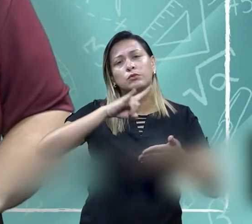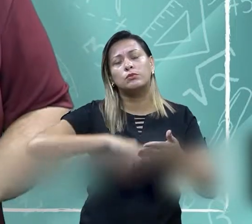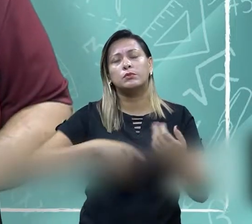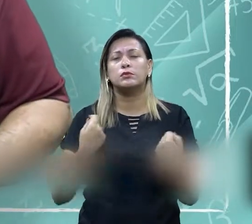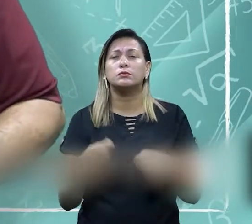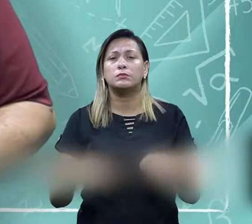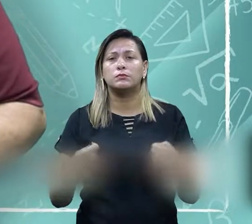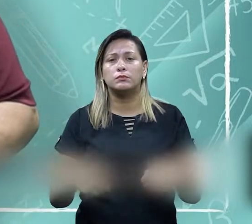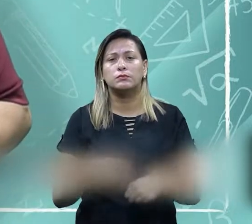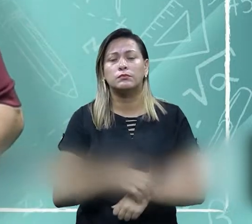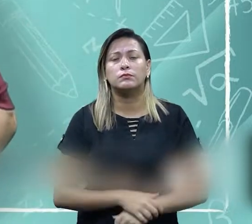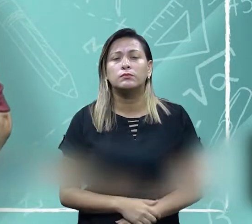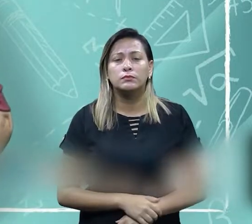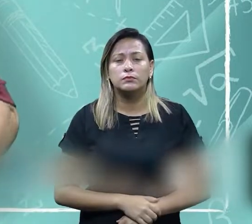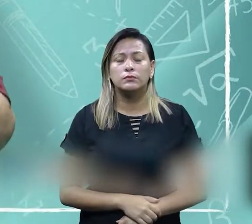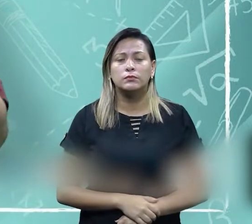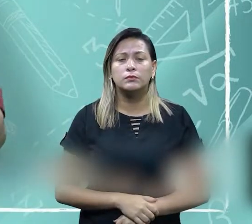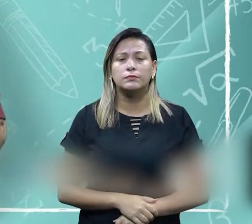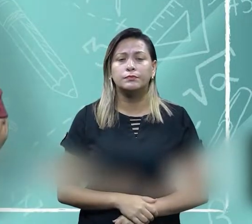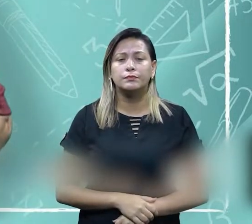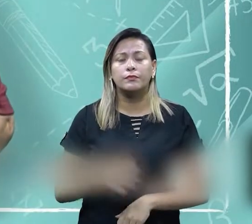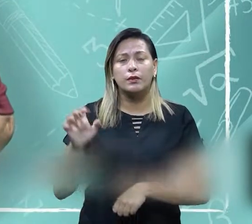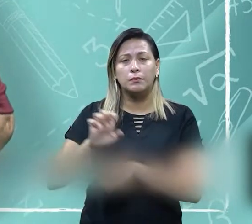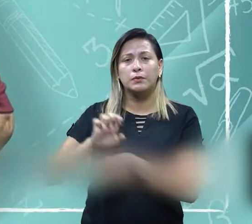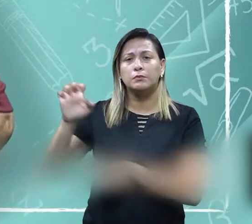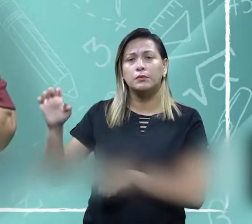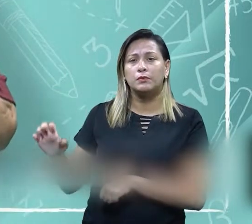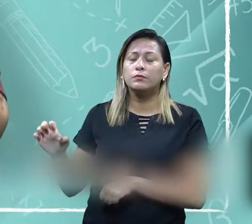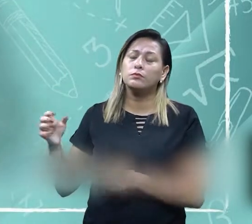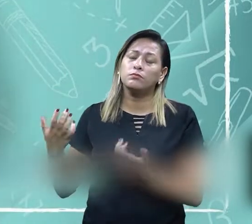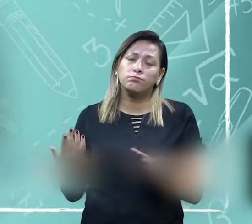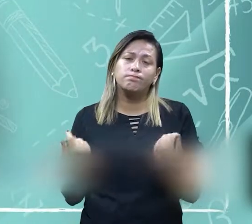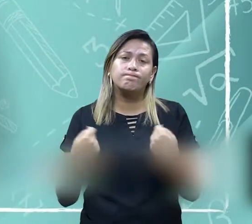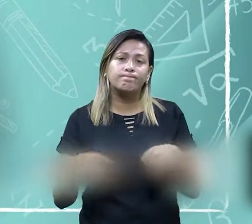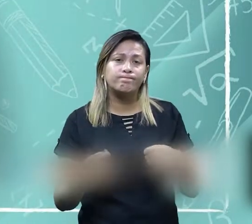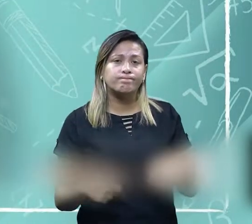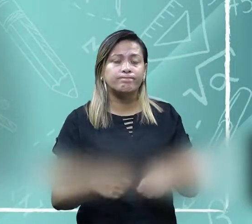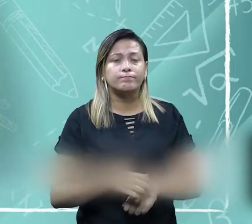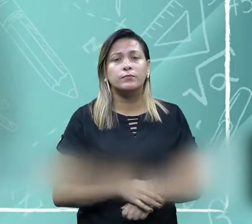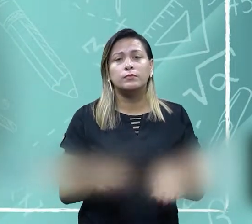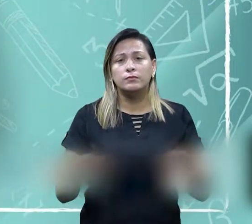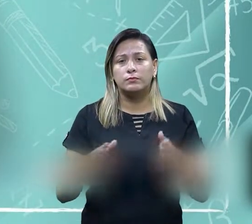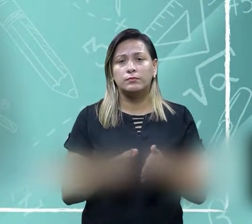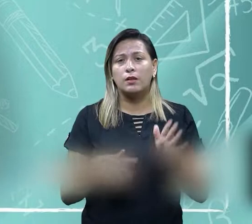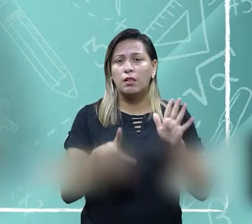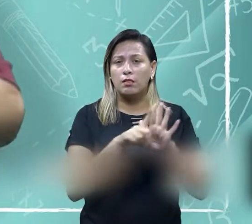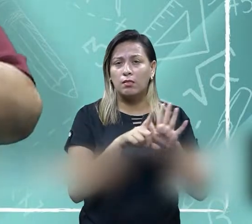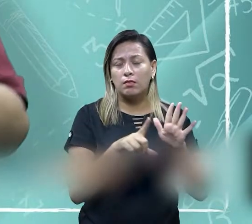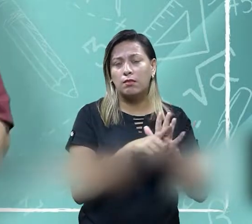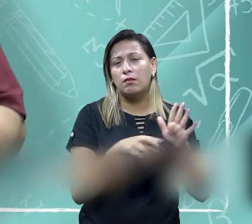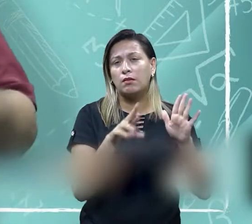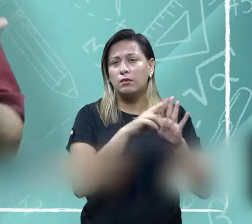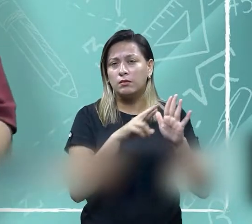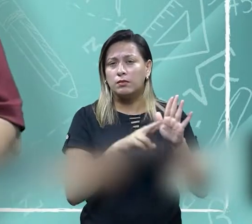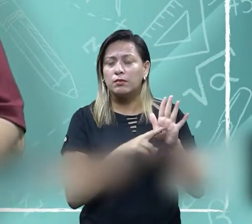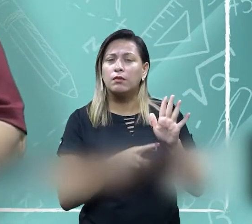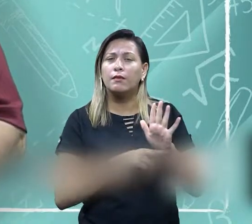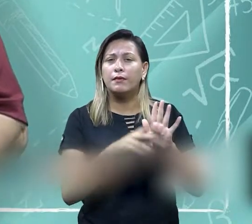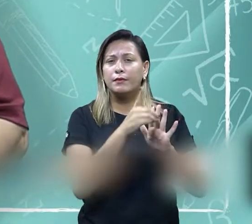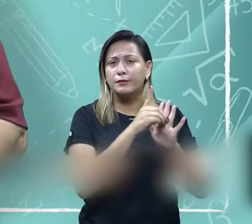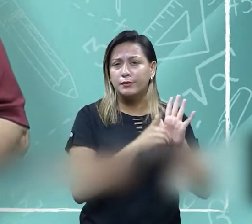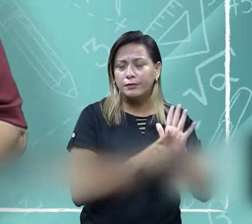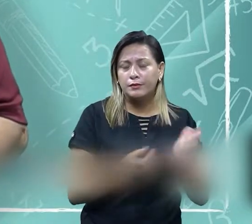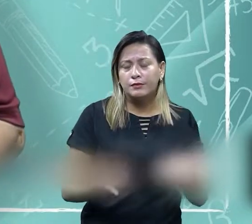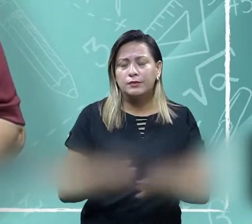necessários para exportação, o que nós precisamos para exportação, diretrizes e políticas de controle e de